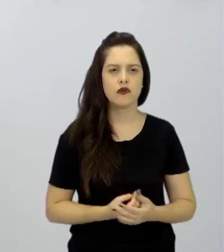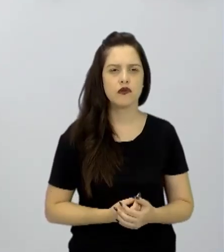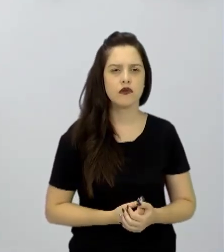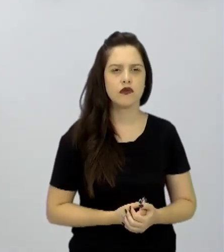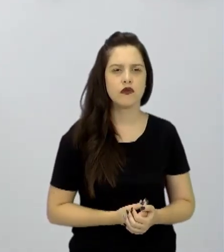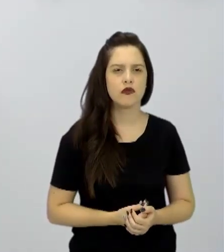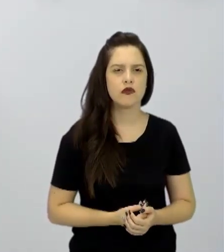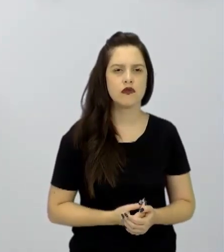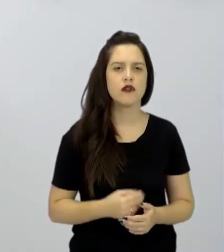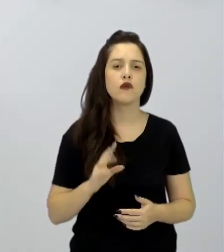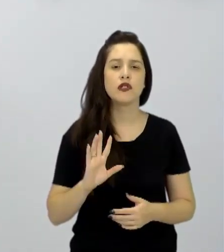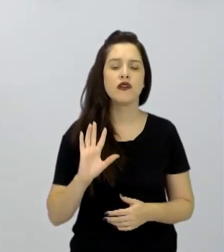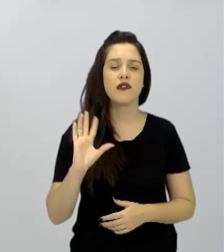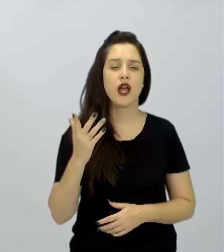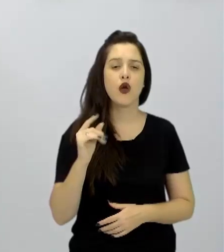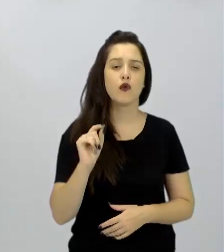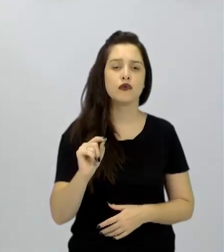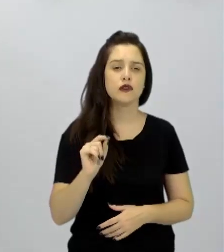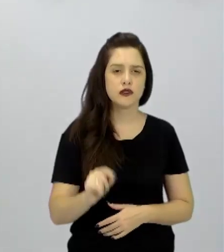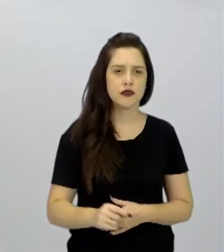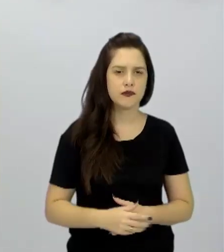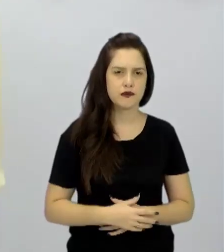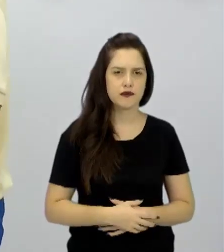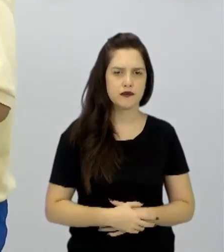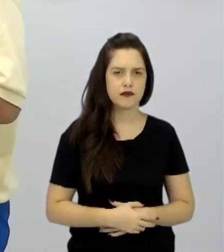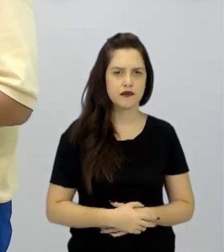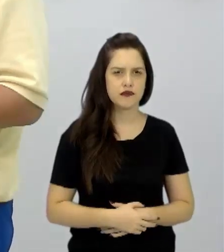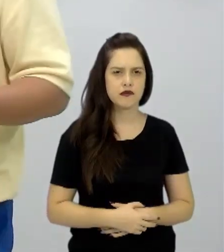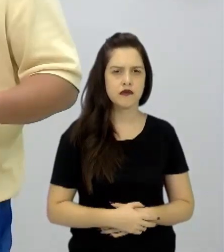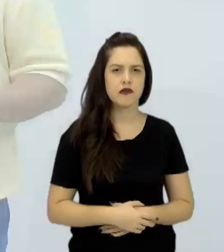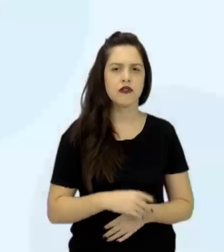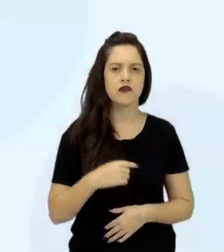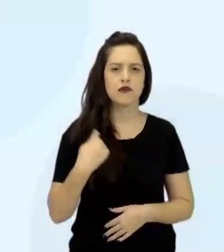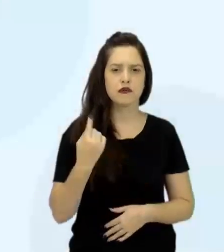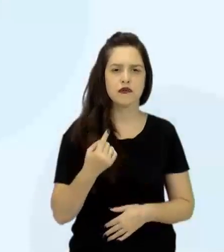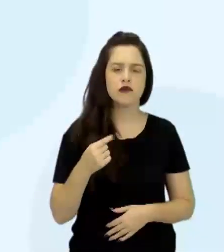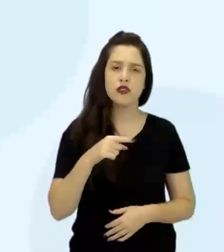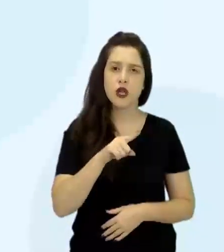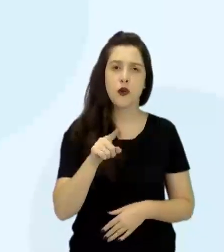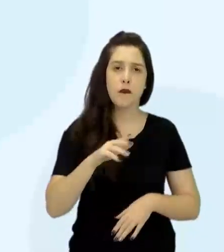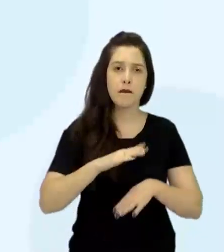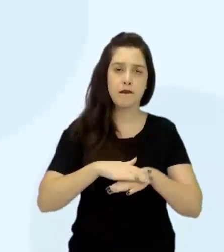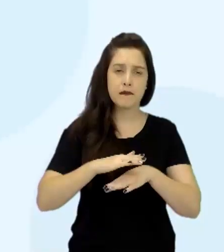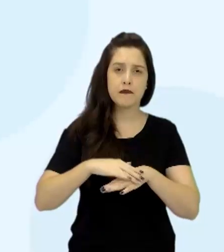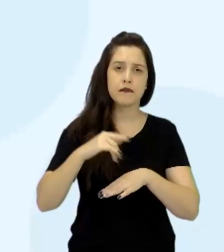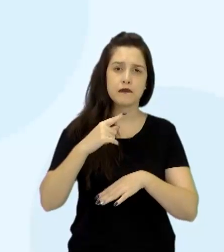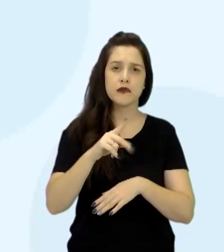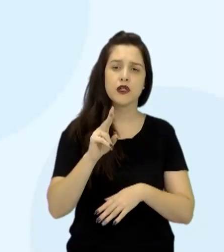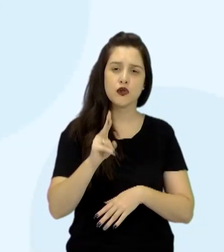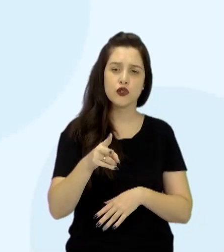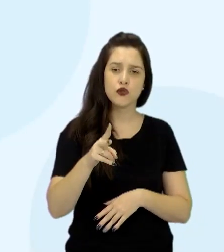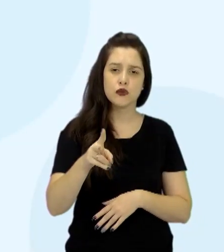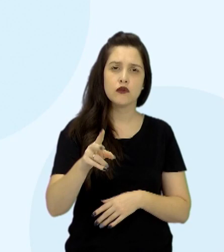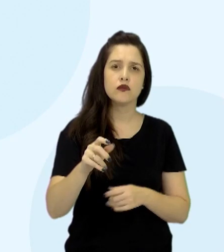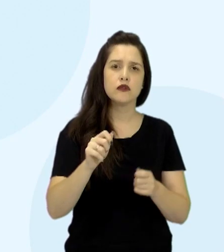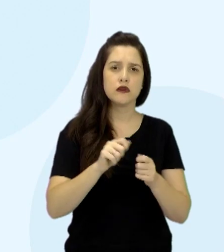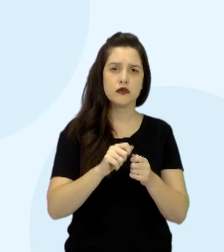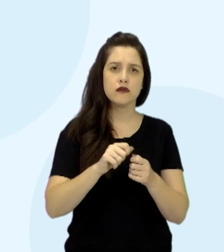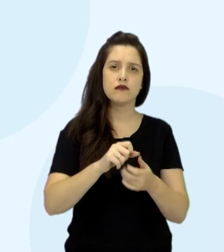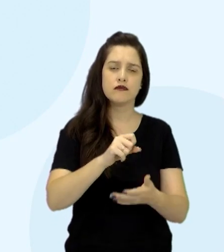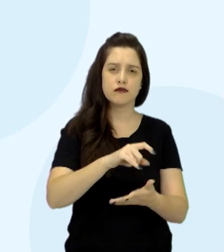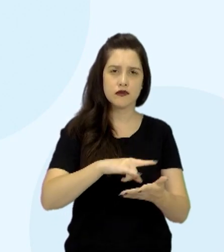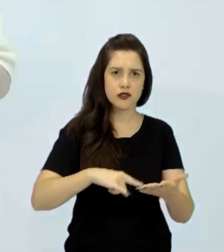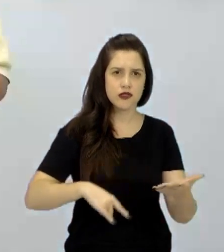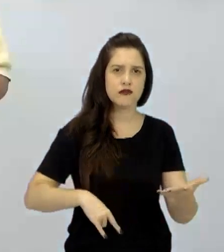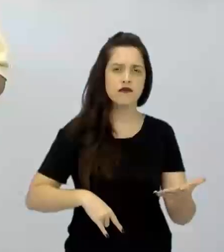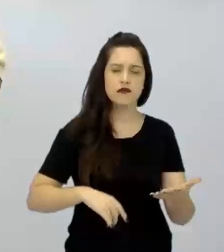vai acontecer, né? Conseguir fazer uma previsão. E aí, eu peço para vocês, dê continuidade nessa tabela,